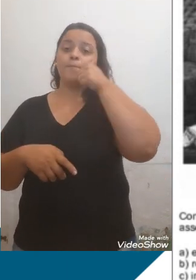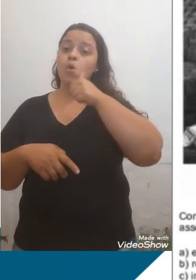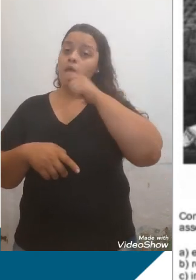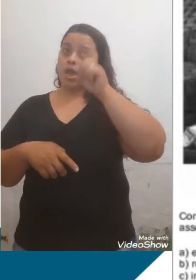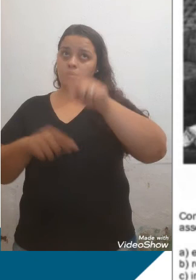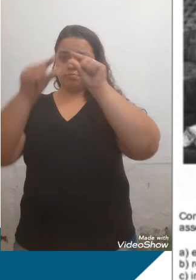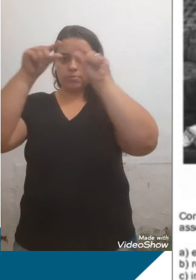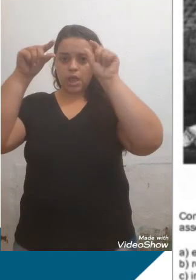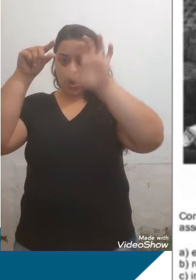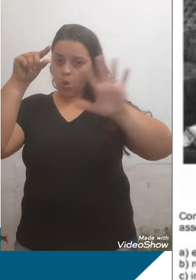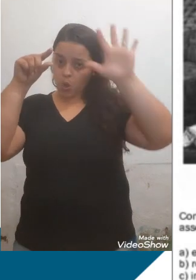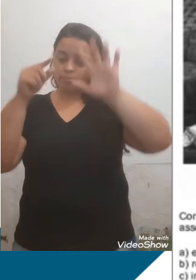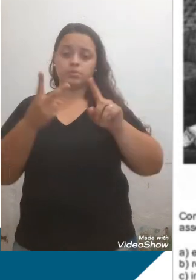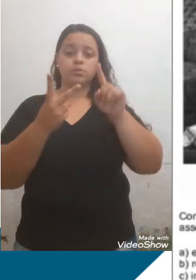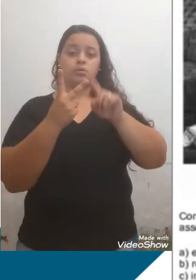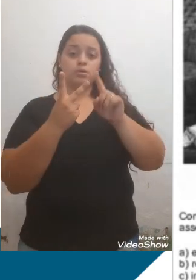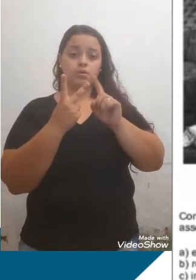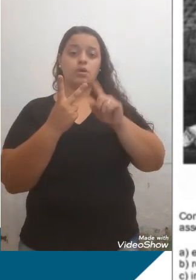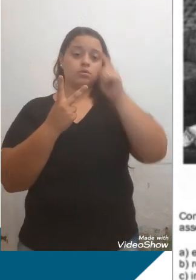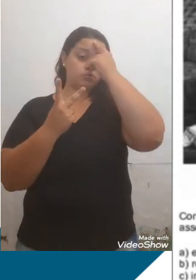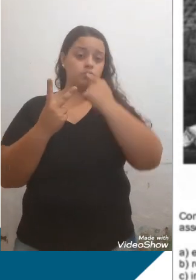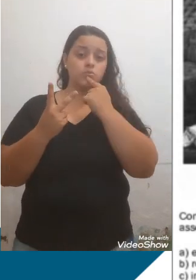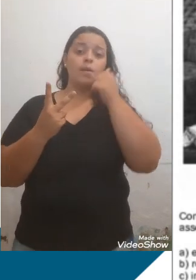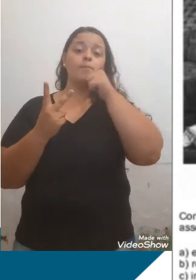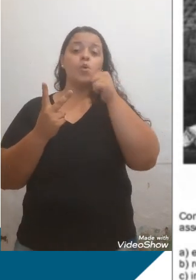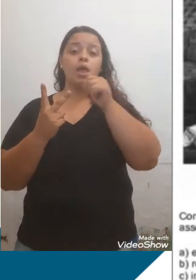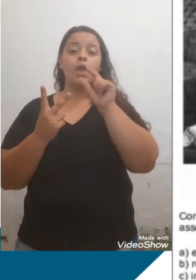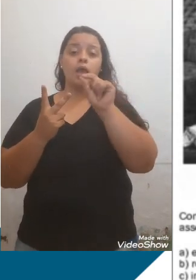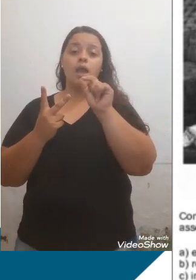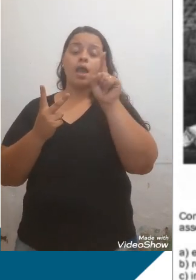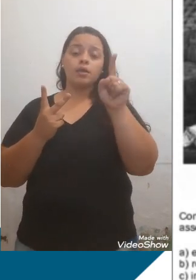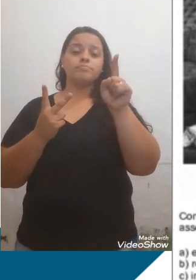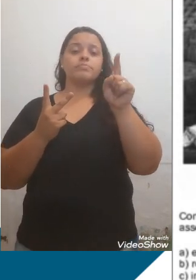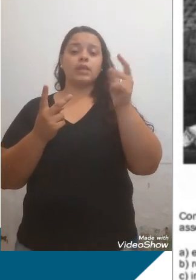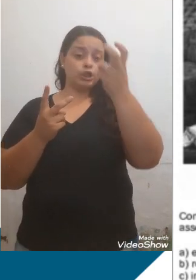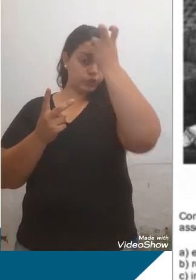europeia e a figura 2 de uma mulher egípcia,